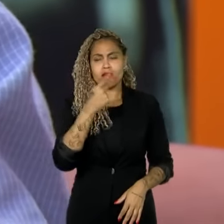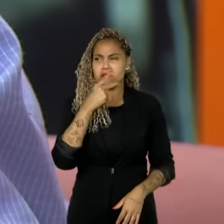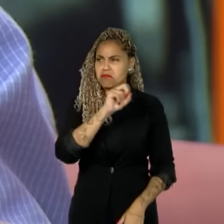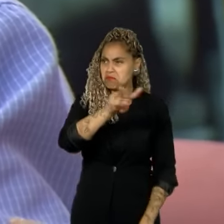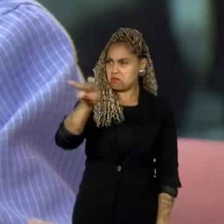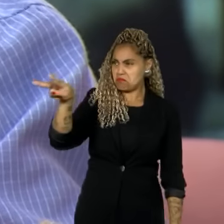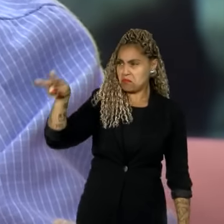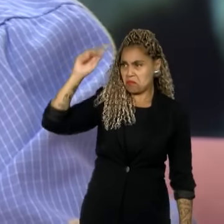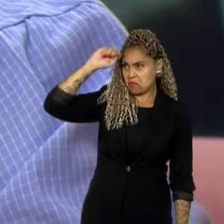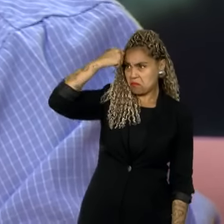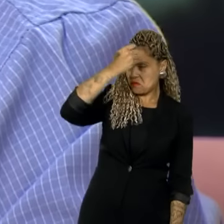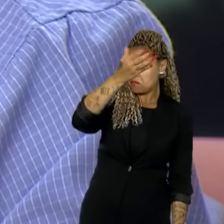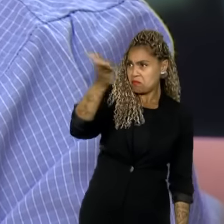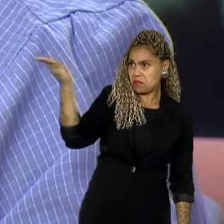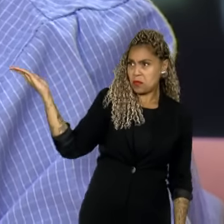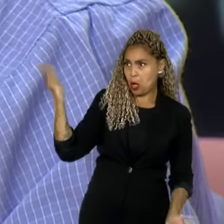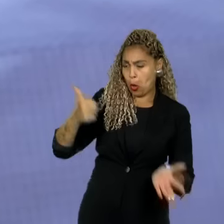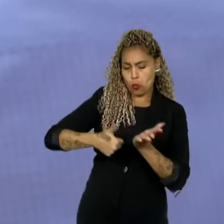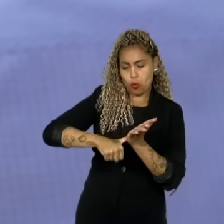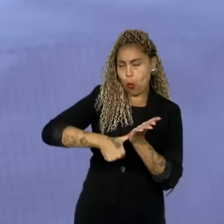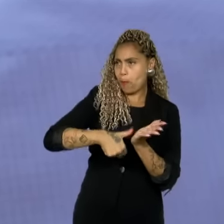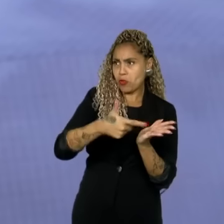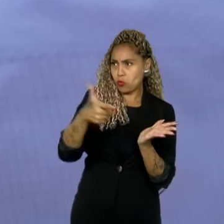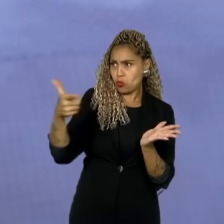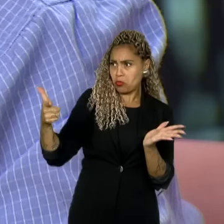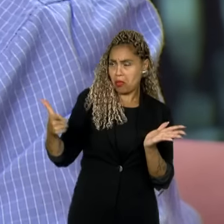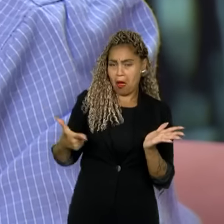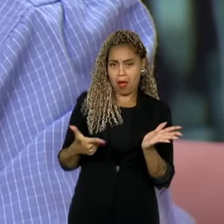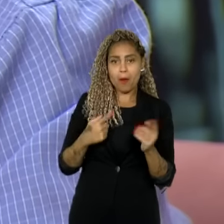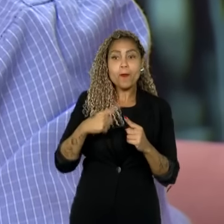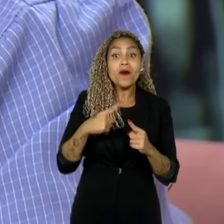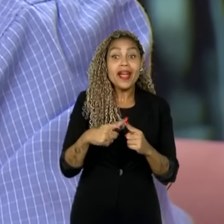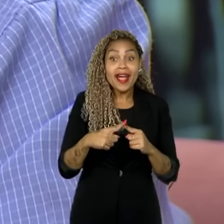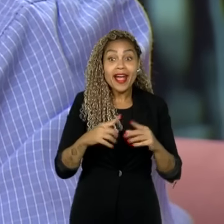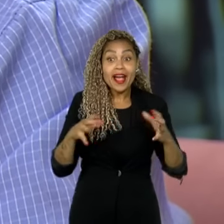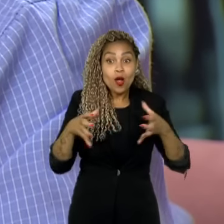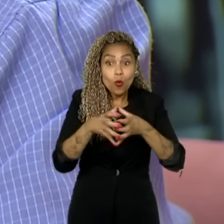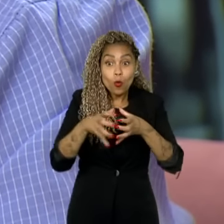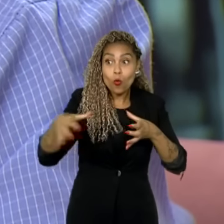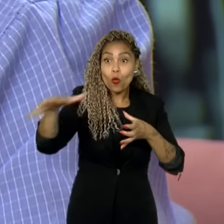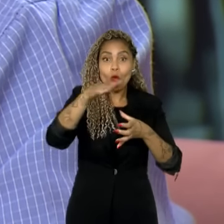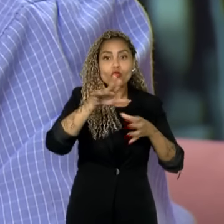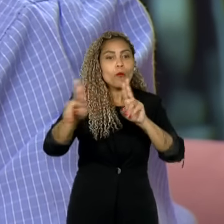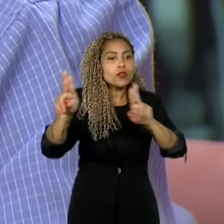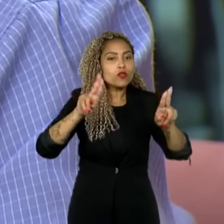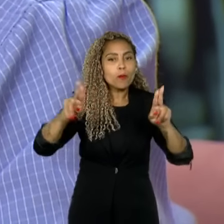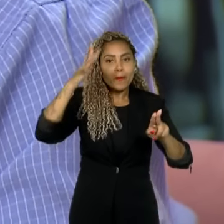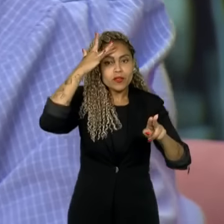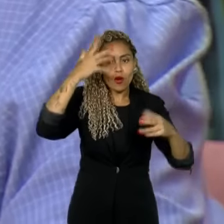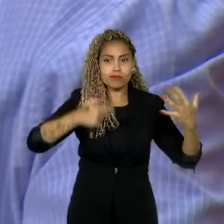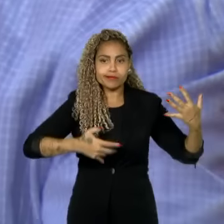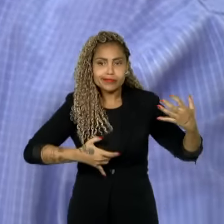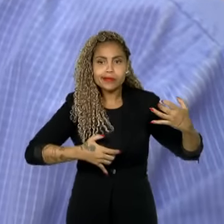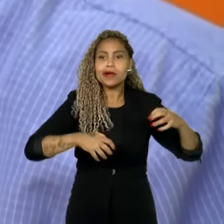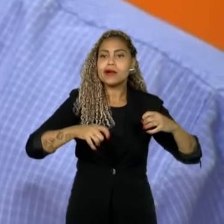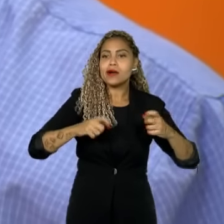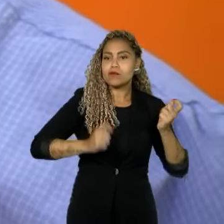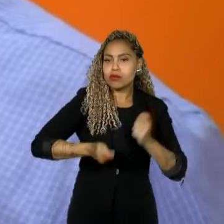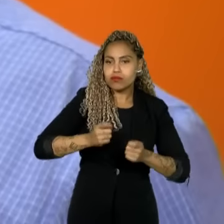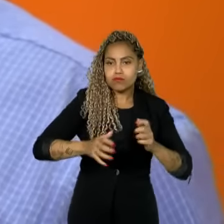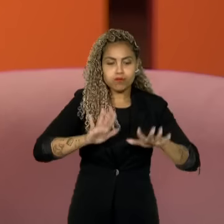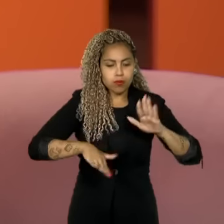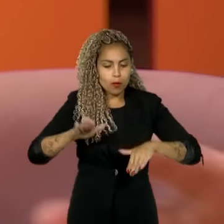tem documento, se parar a polícia aqui, porque vai todo mundo engana. Porque não tinha na Ordem dos Músicos, não tinha inscrição da Ordem dos Músicos, né? É, não tinha documento de Ordem